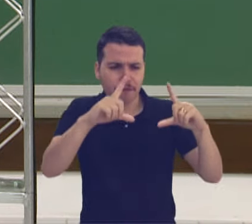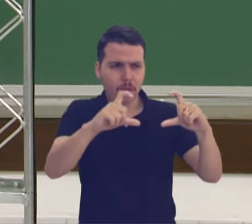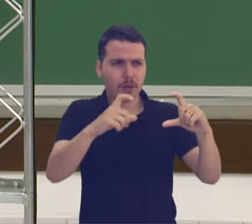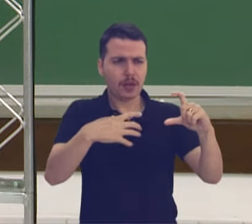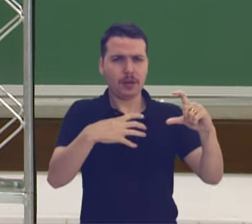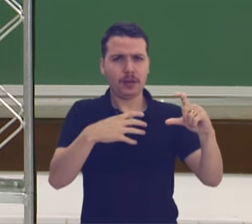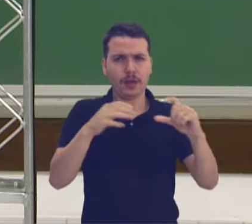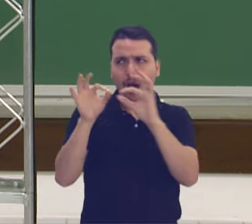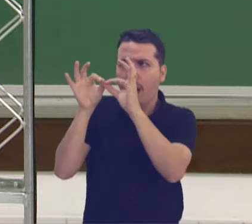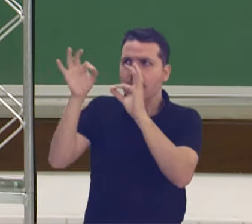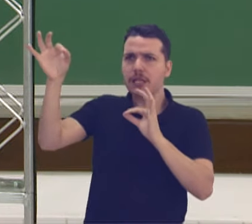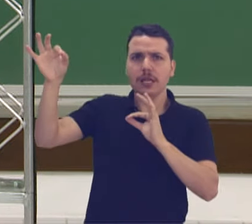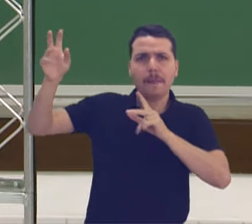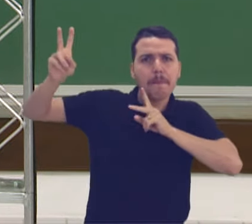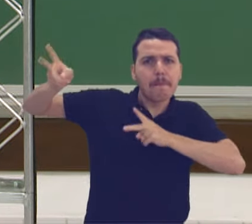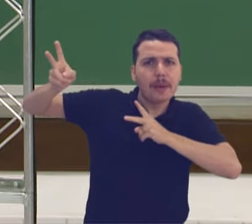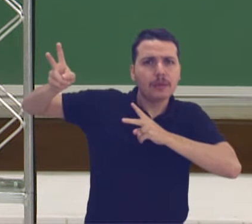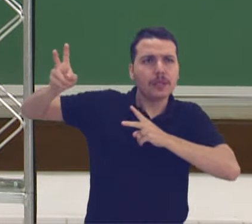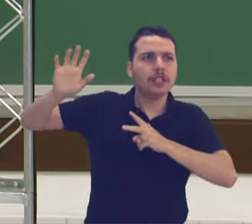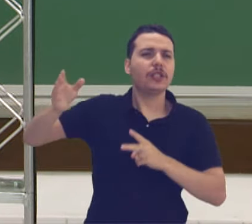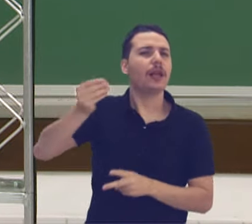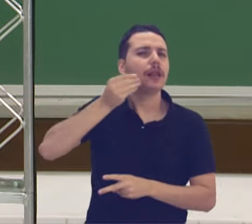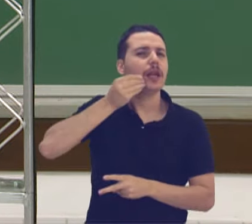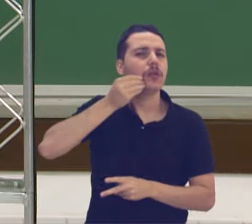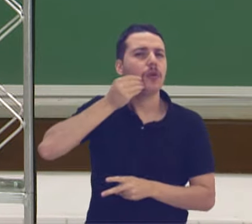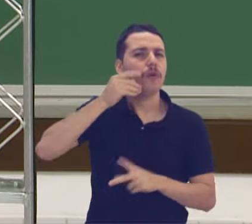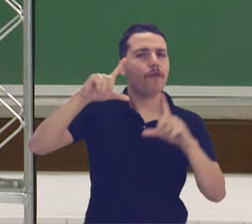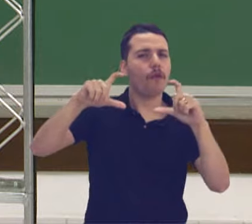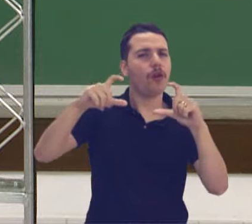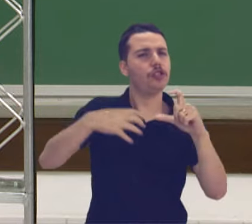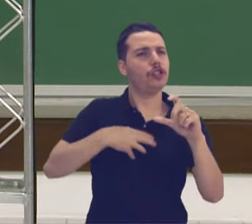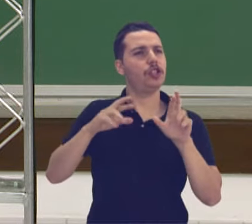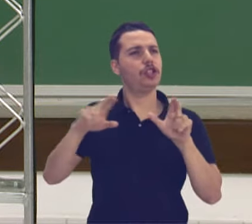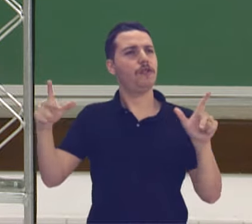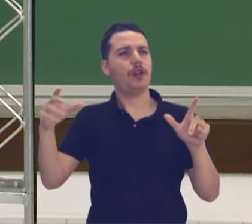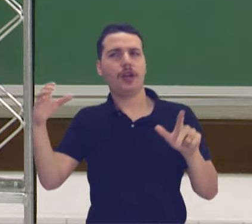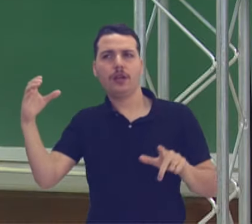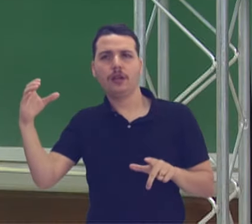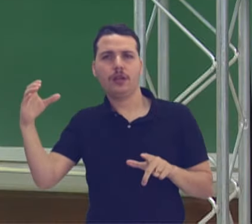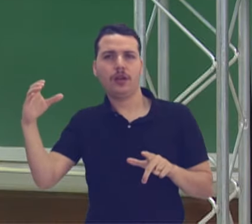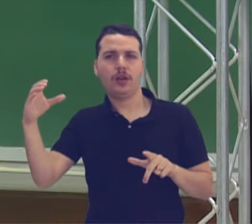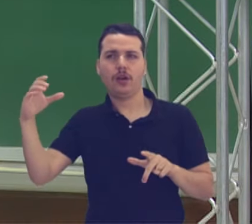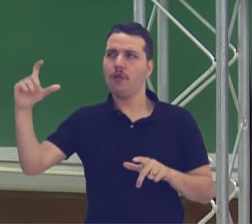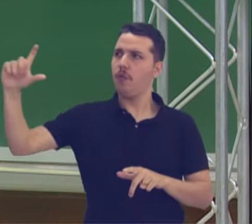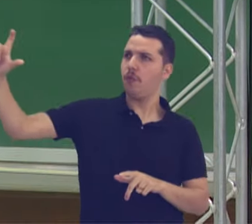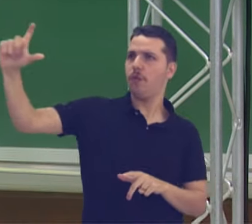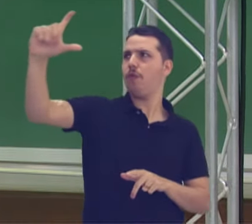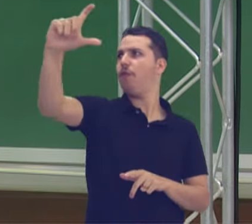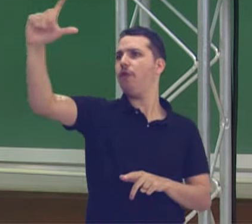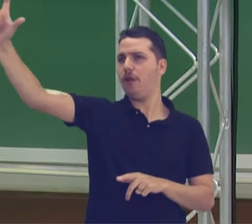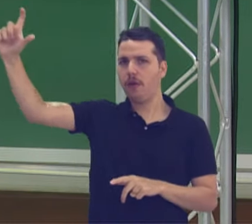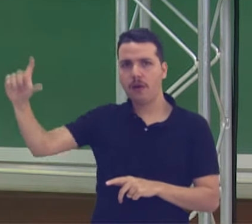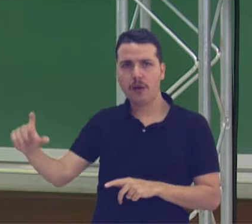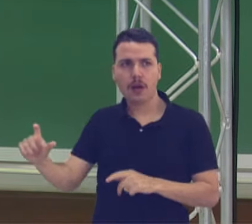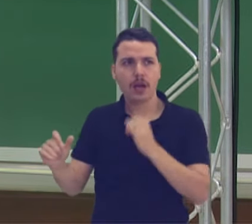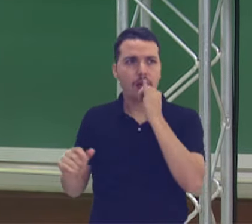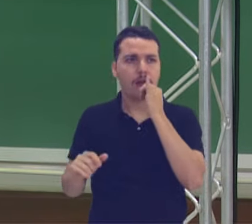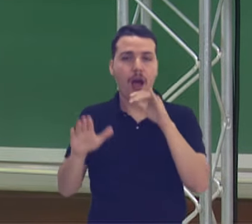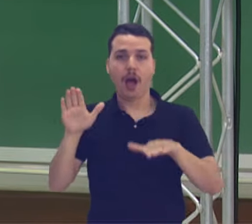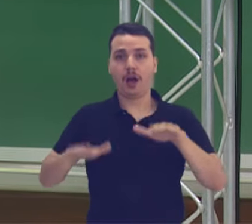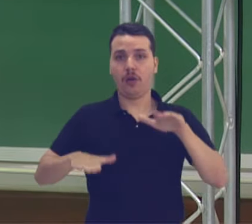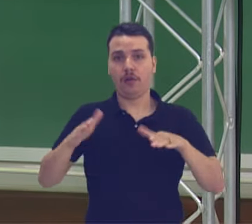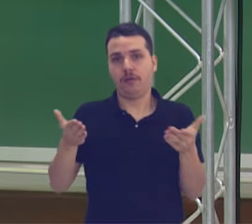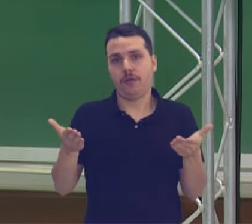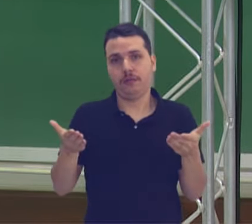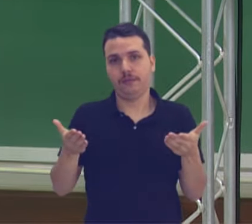sempre no mesmo distância já tentou tirar uma foto de uma maneira diferente certo com efeitos agora a gente vê né o celulares